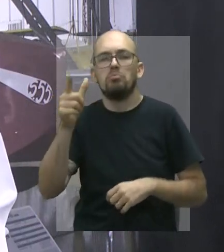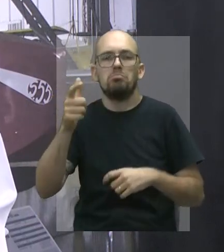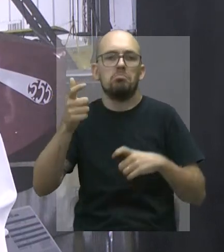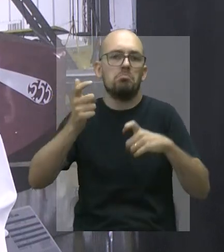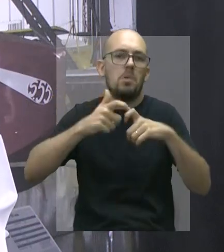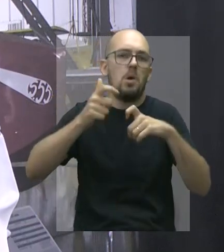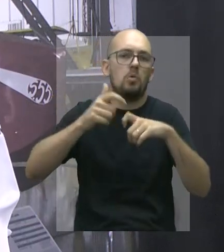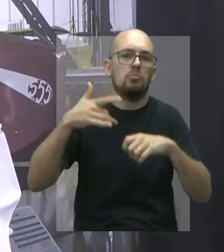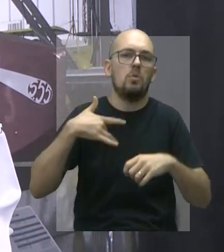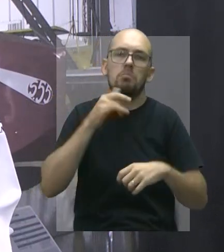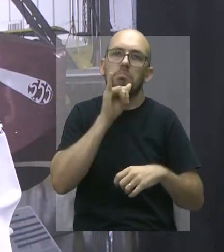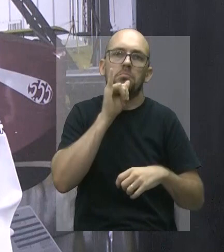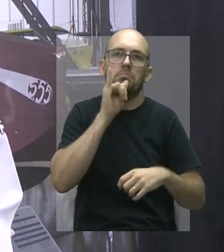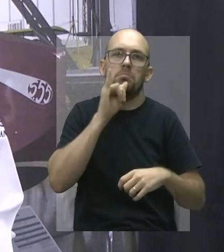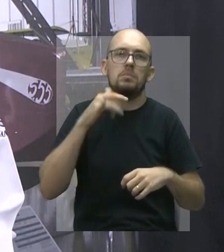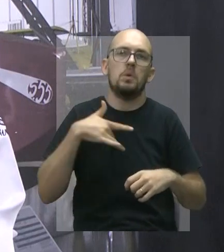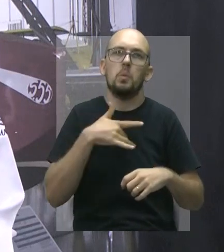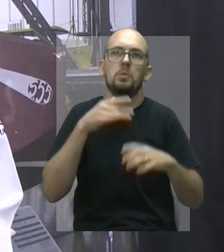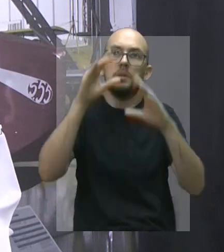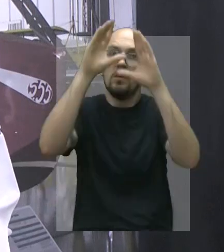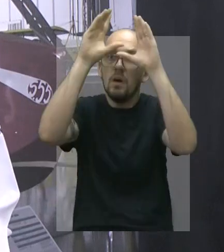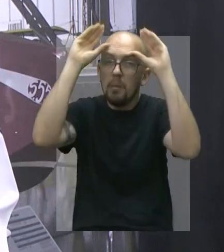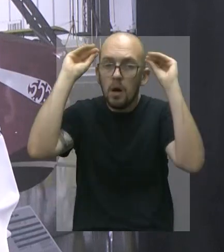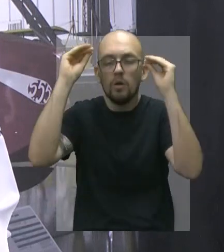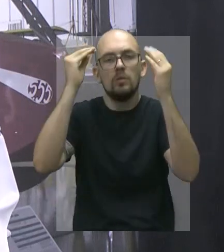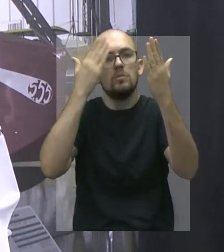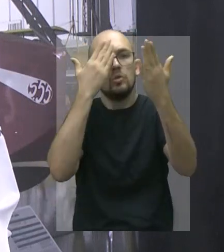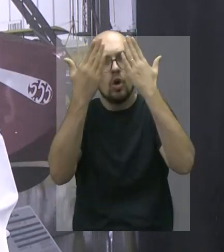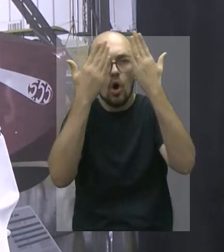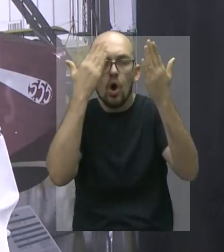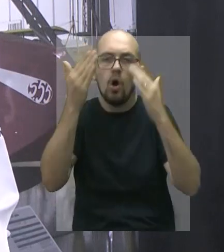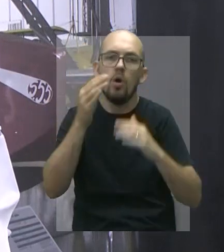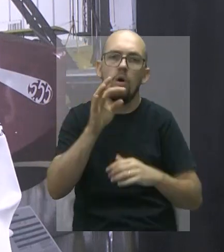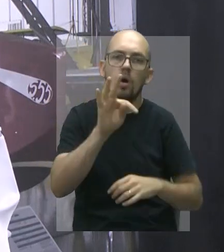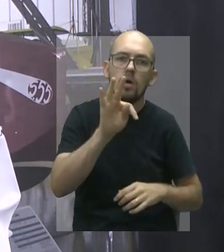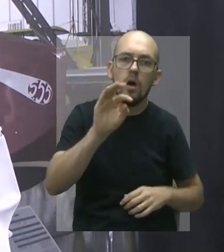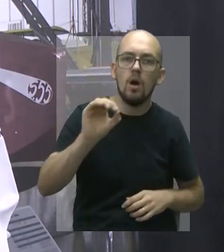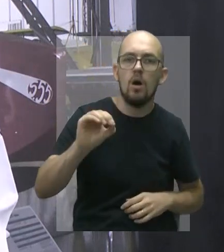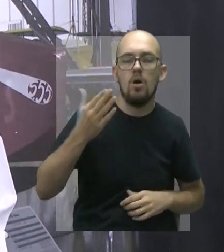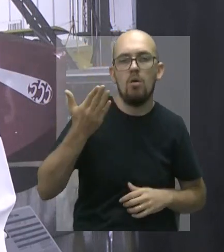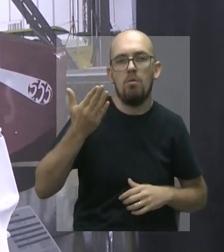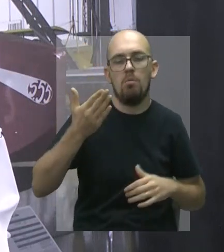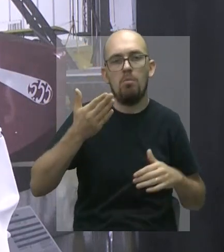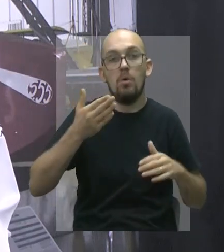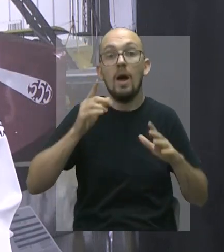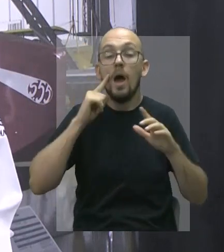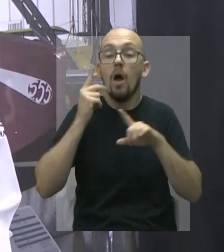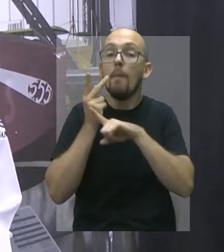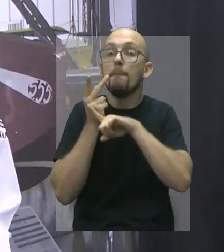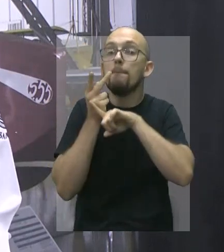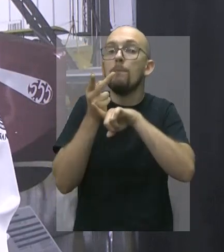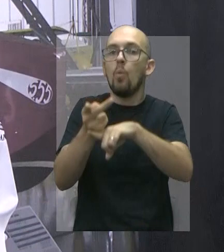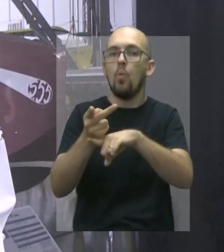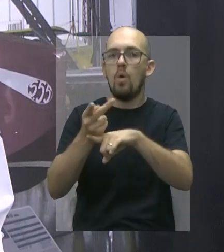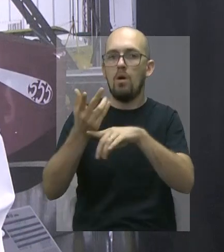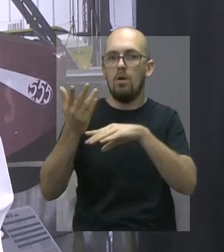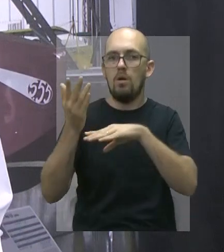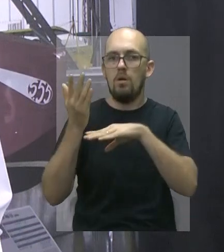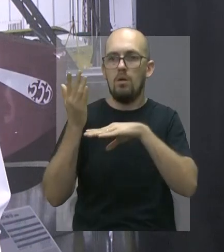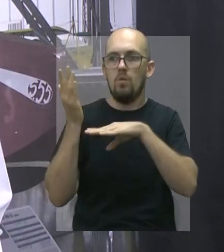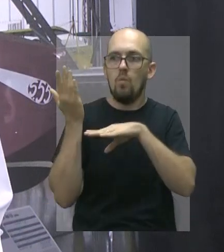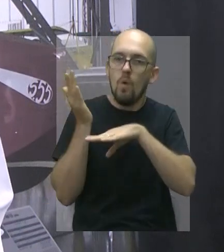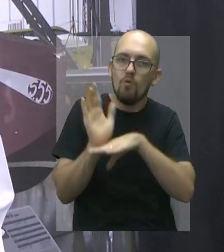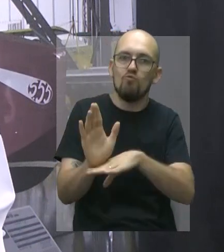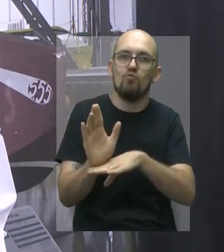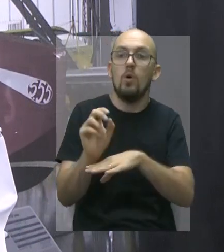né? Um enfermeiro, um psicólogo, né? Um terapeuta ocupacional, né? Procurar ajuda ou ser levado, né? Eu